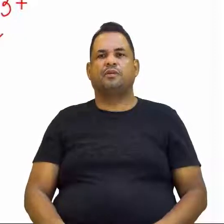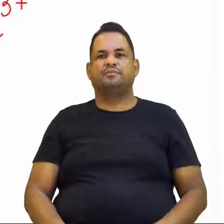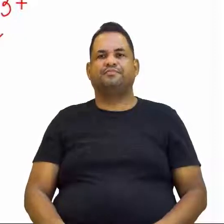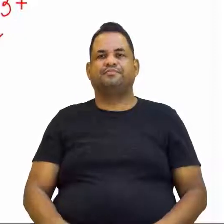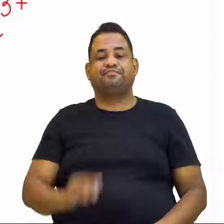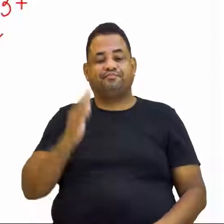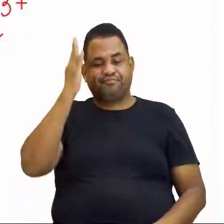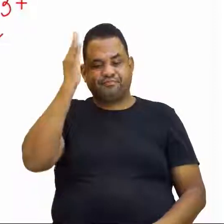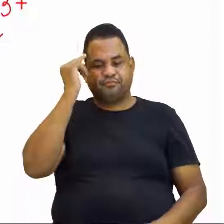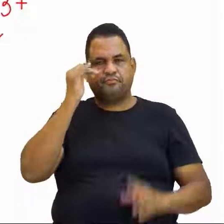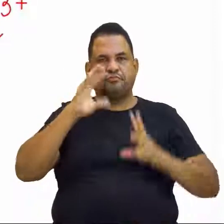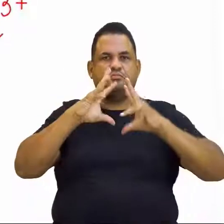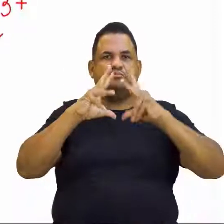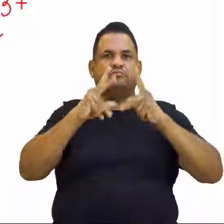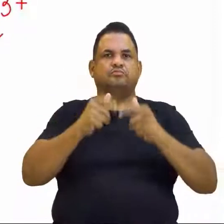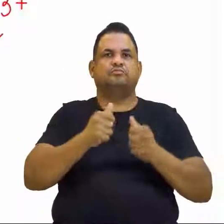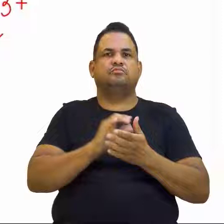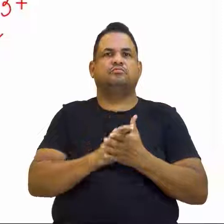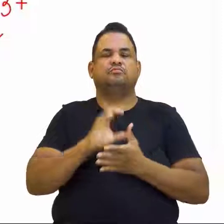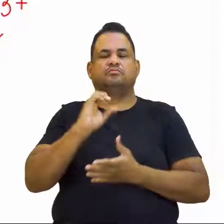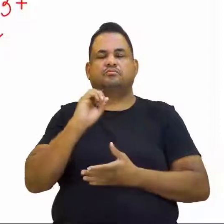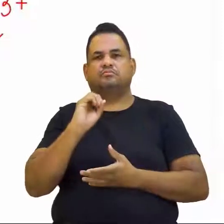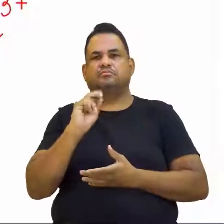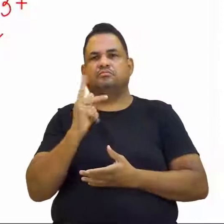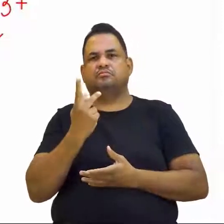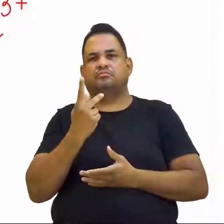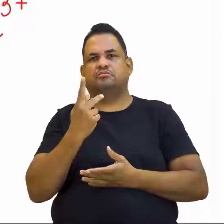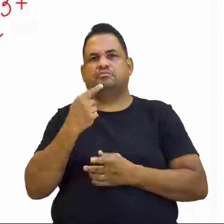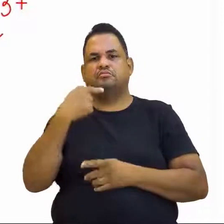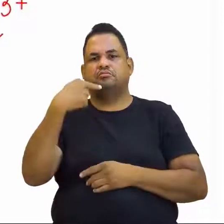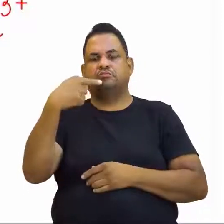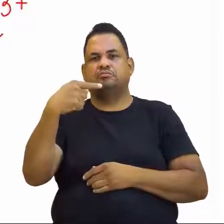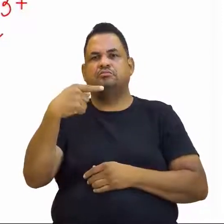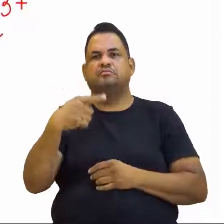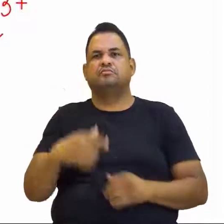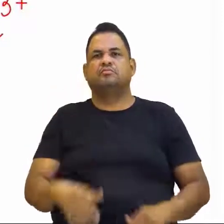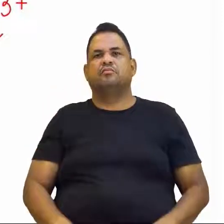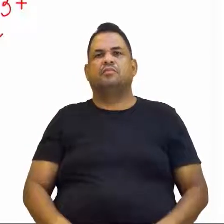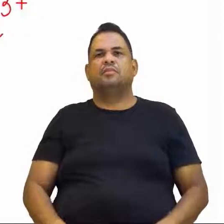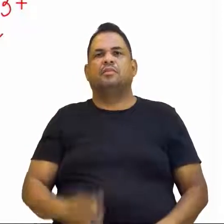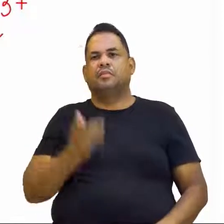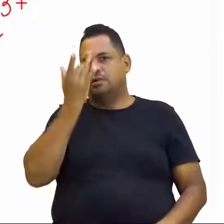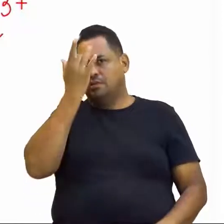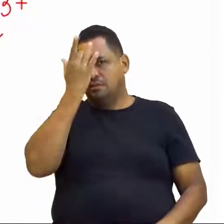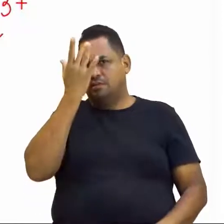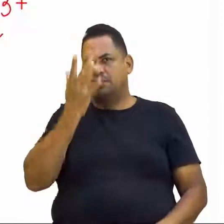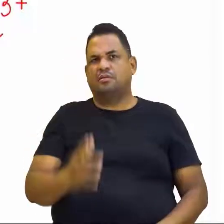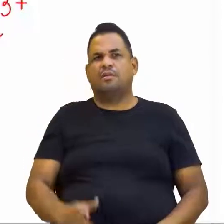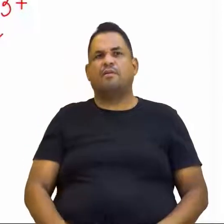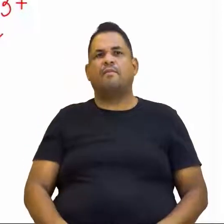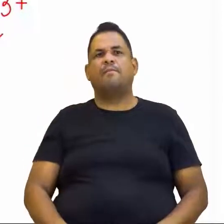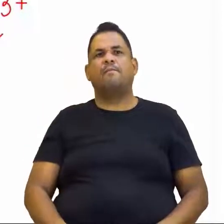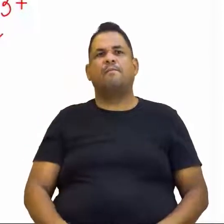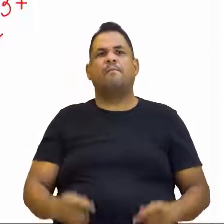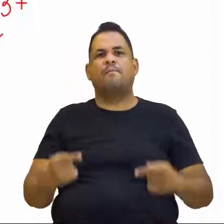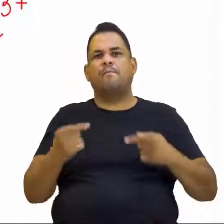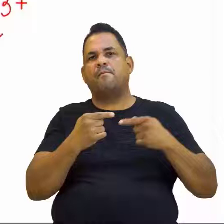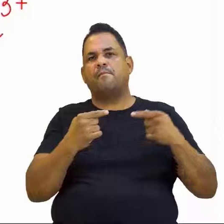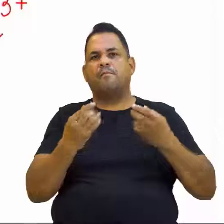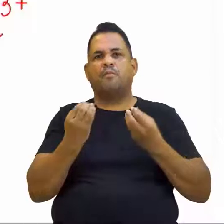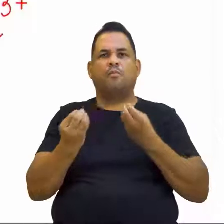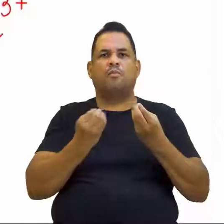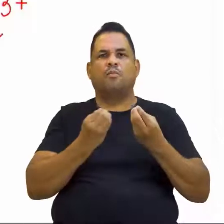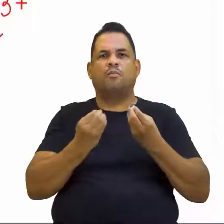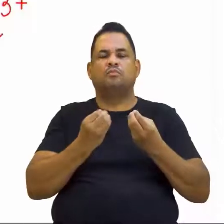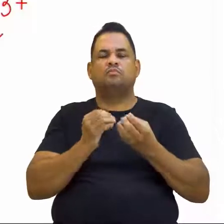Sabendo que toda hidroxila é OH-, fica fácil agora de relacionar quantas hidroxilas